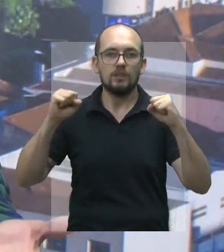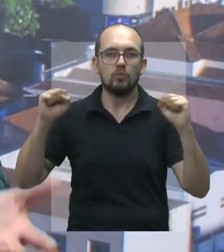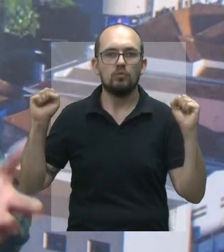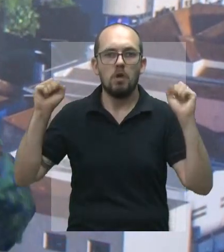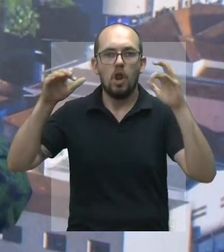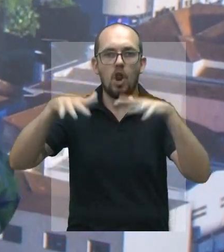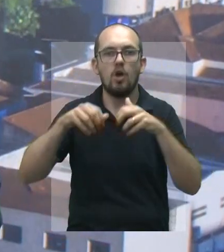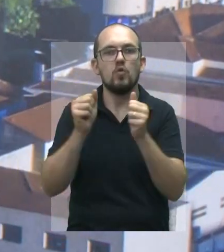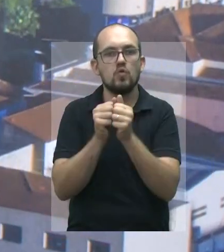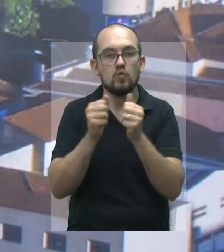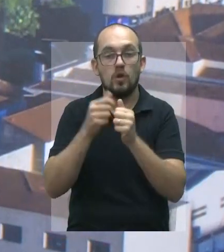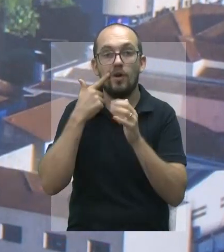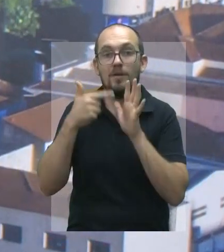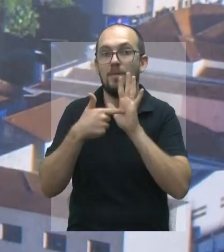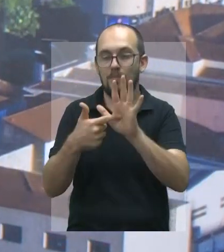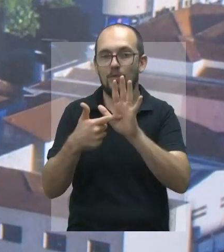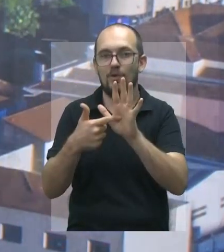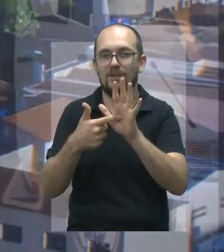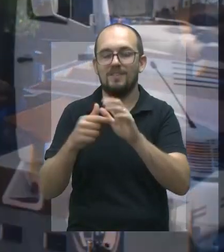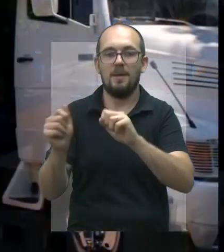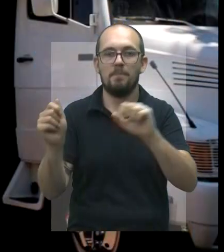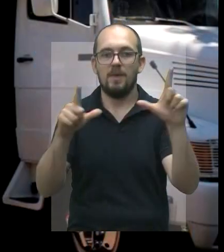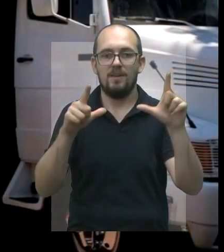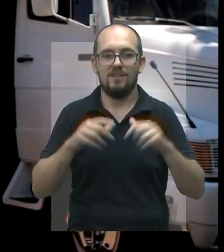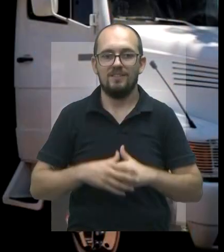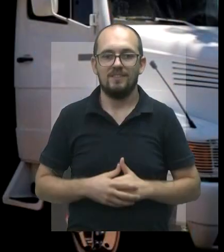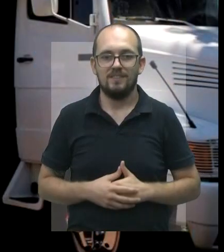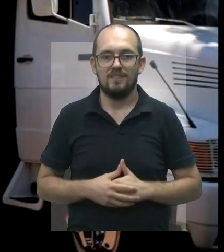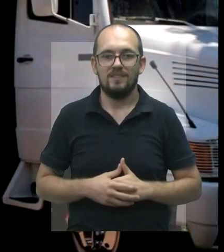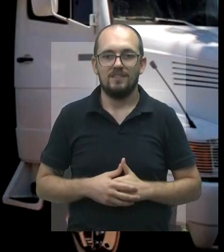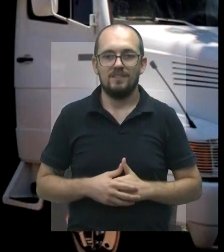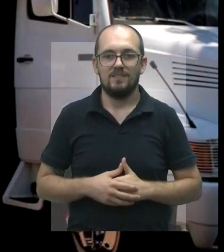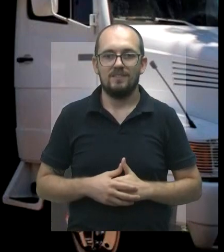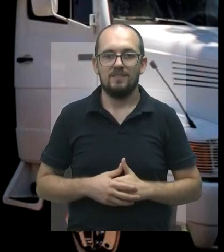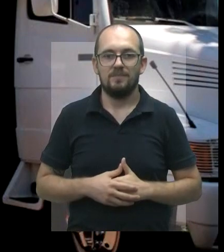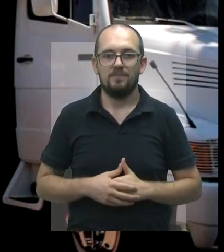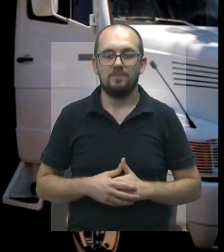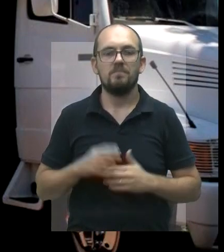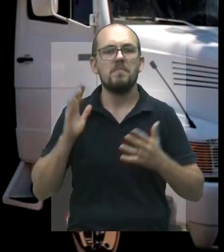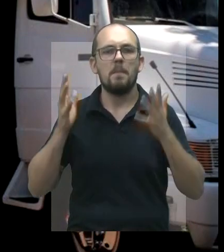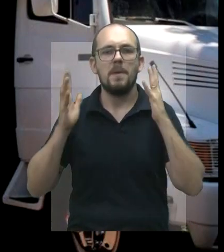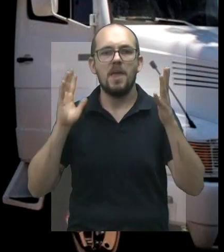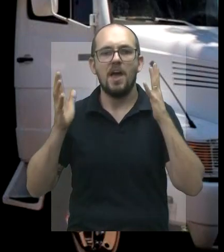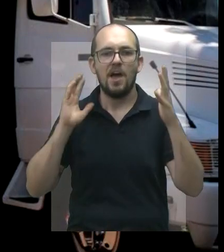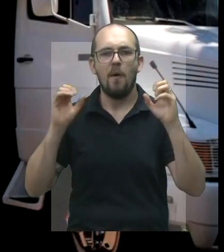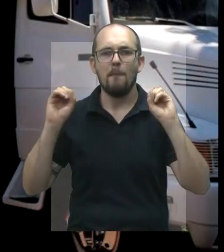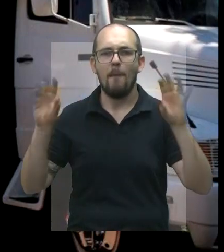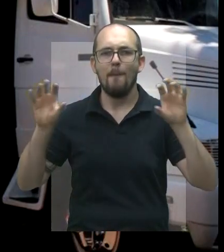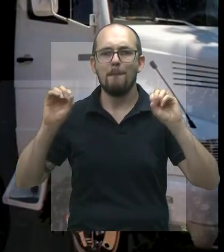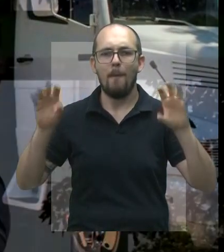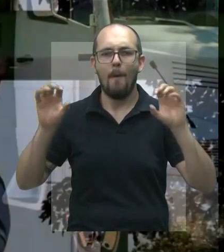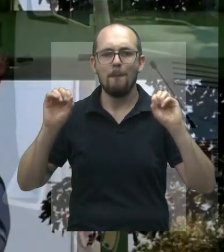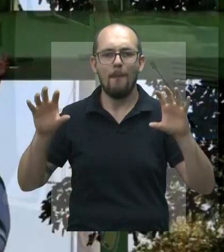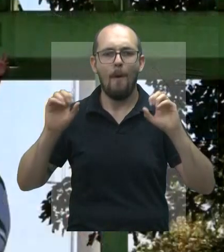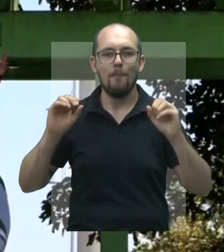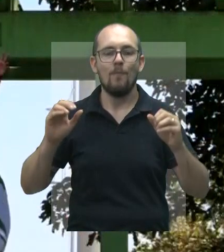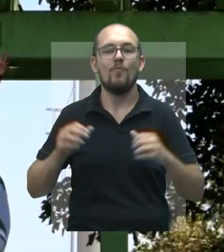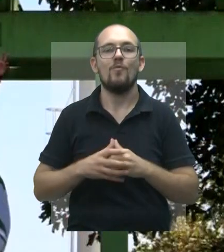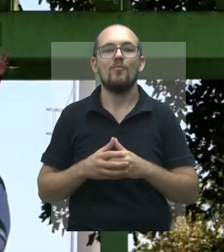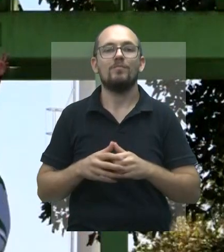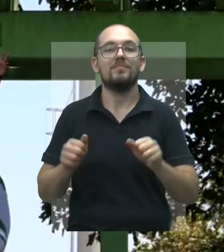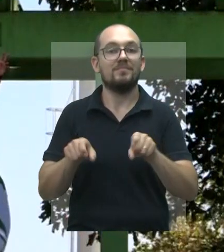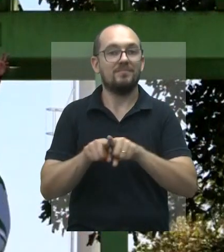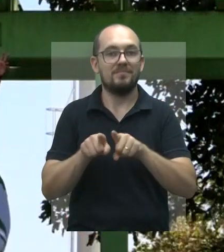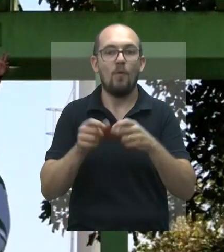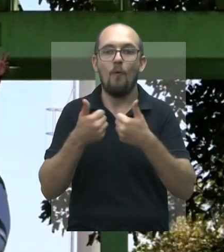os jogadores do 15. Vamos ver aí algumas imagens desta carreata com trio elétrico e o busão ali, o ônibus do 15 de Jaú,